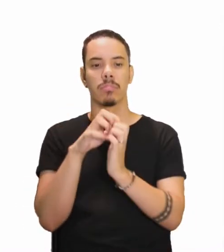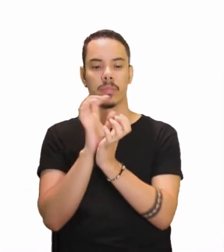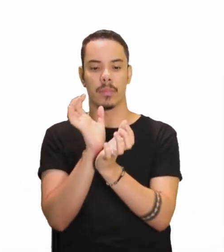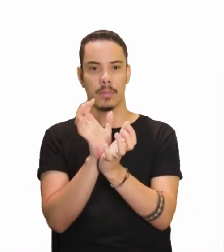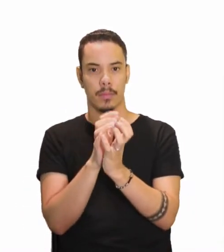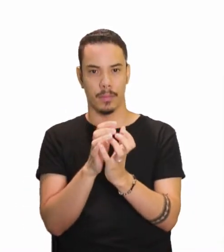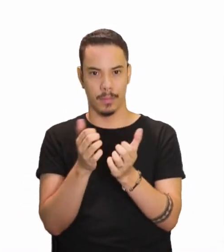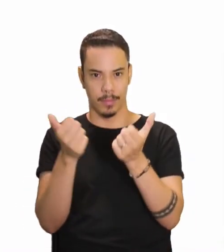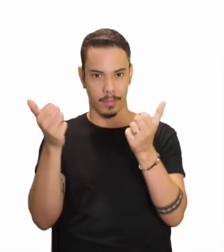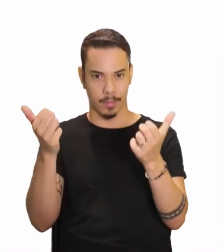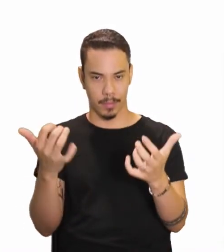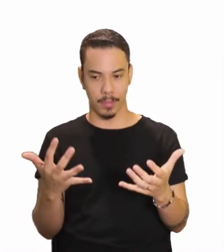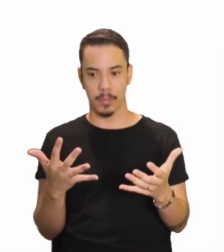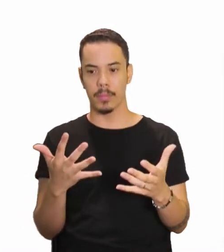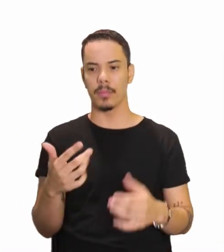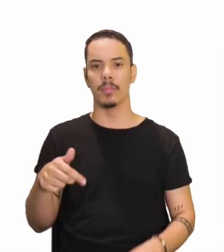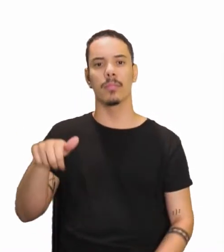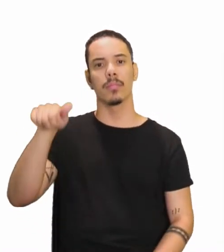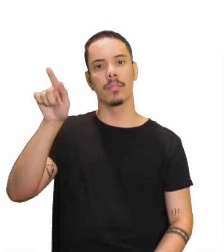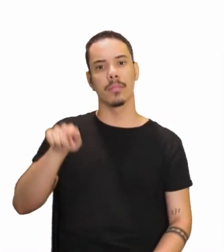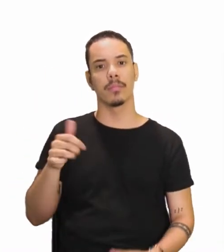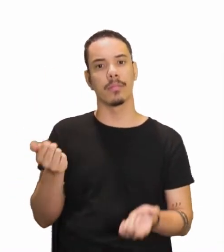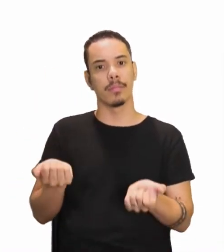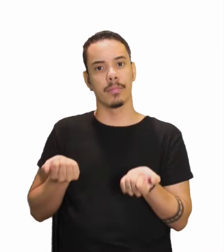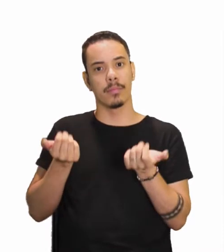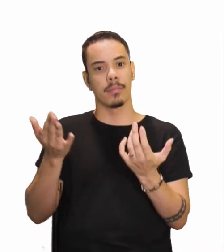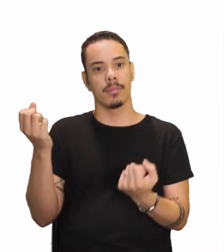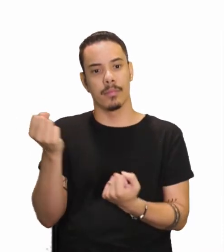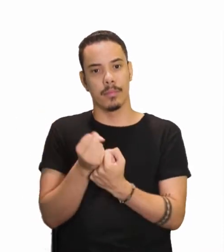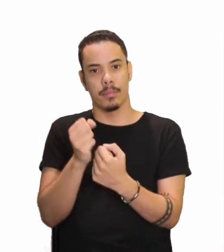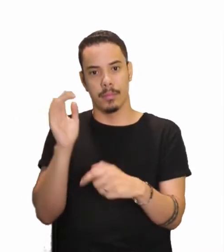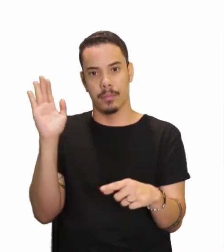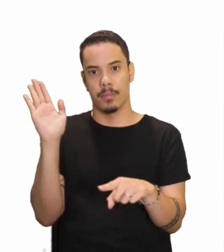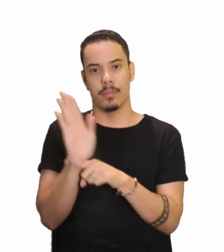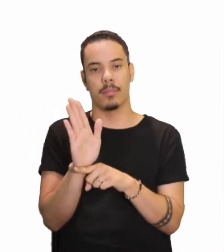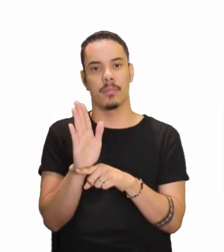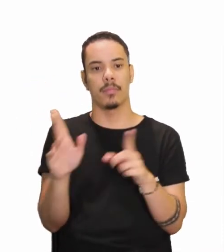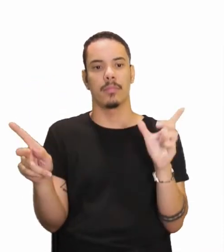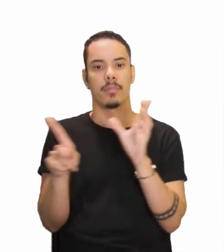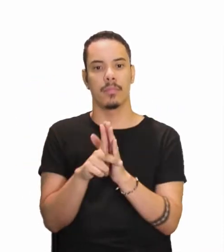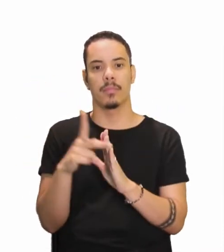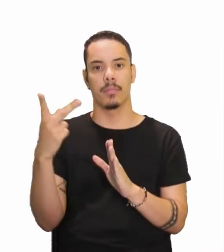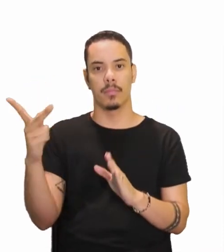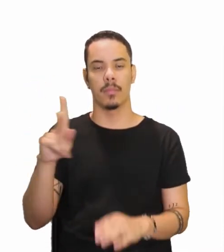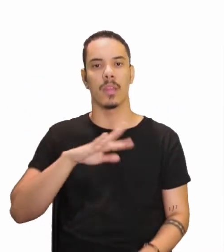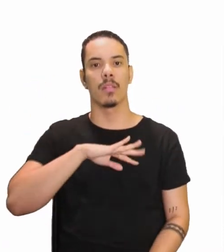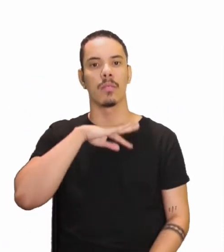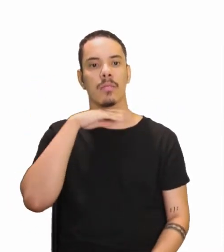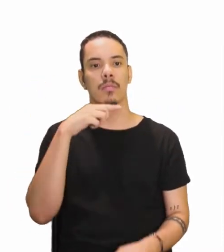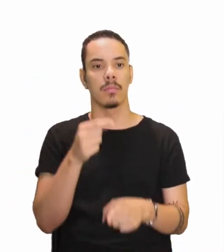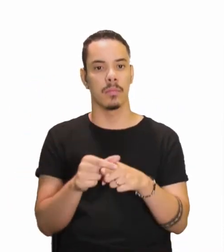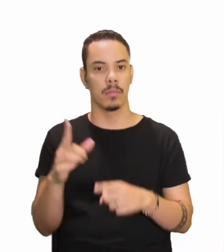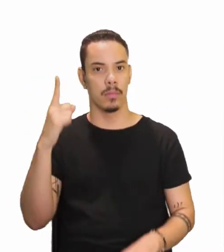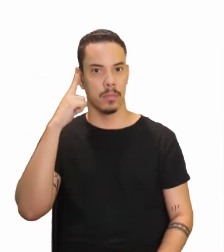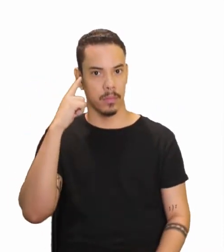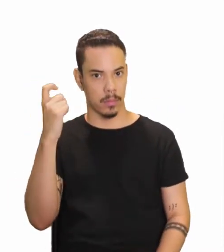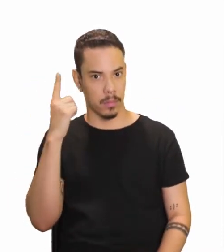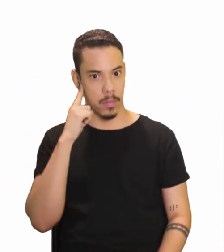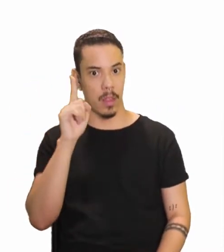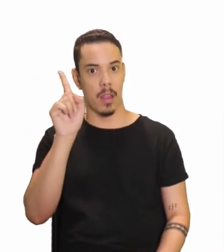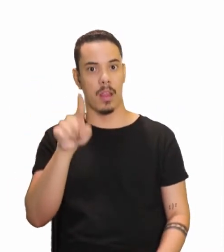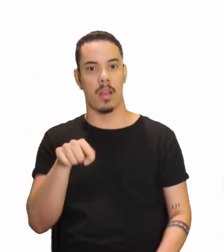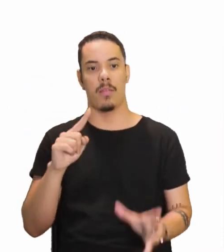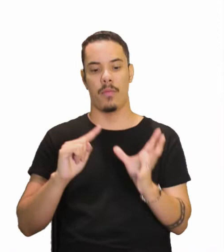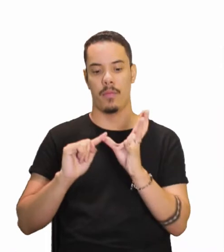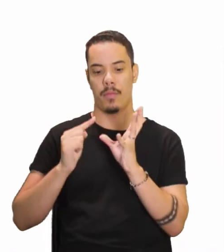certo? E quem dá todo esse suporte para essa fonética, para esse som, são as